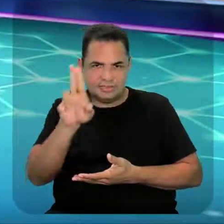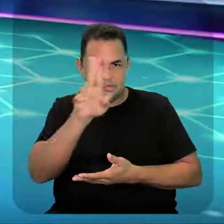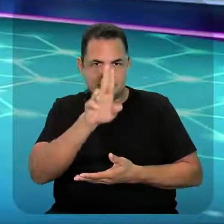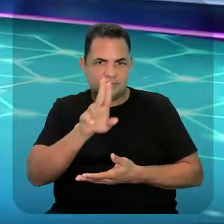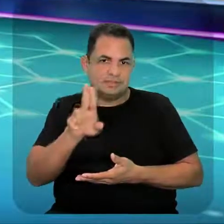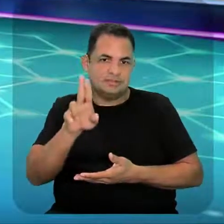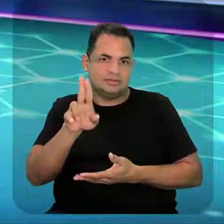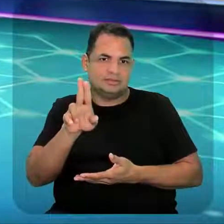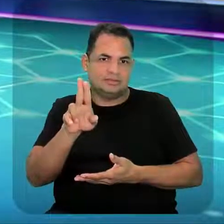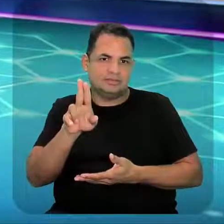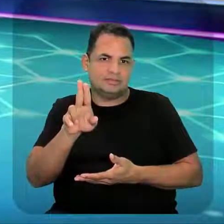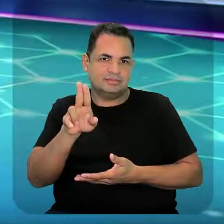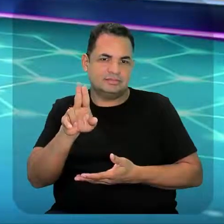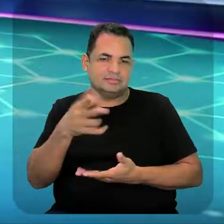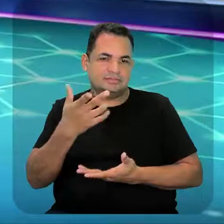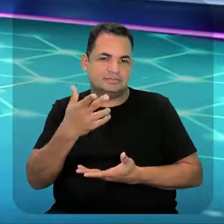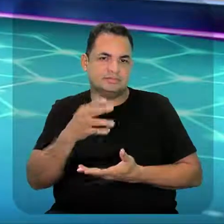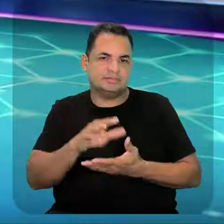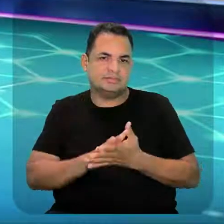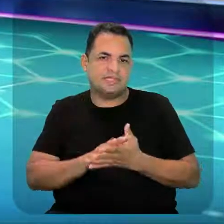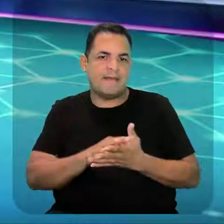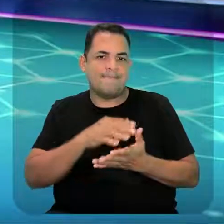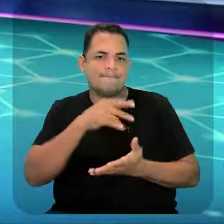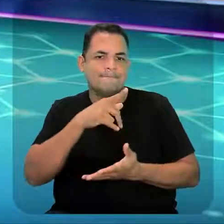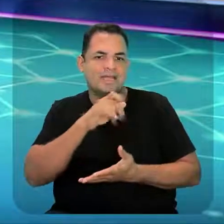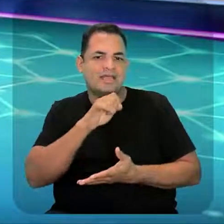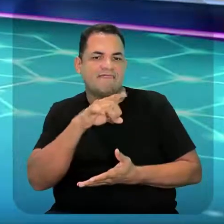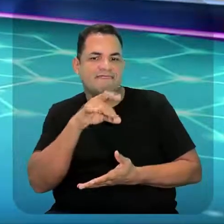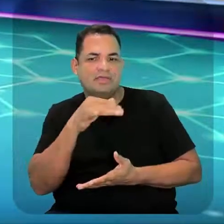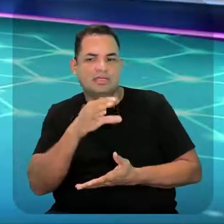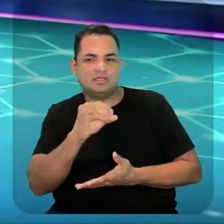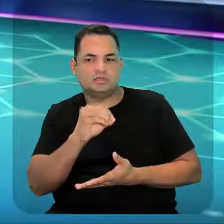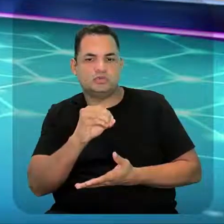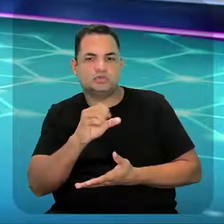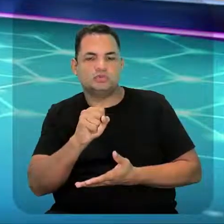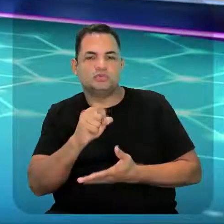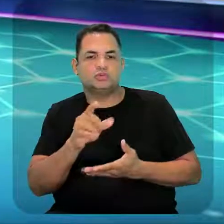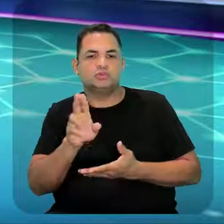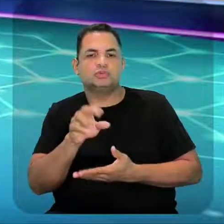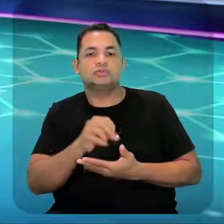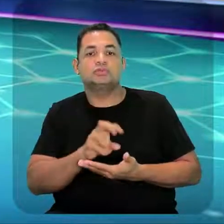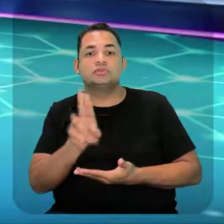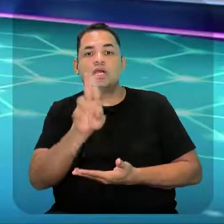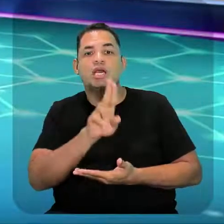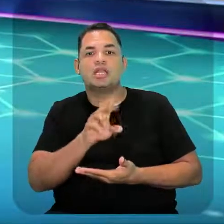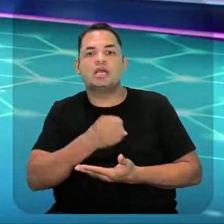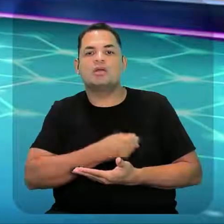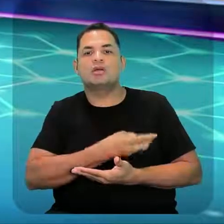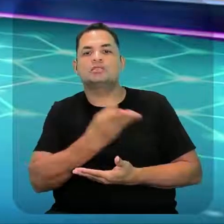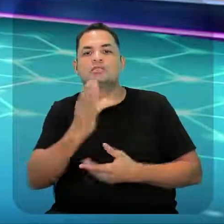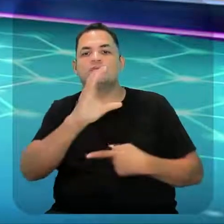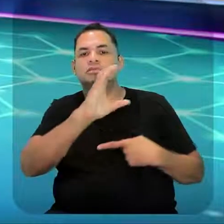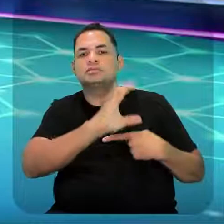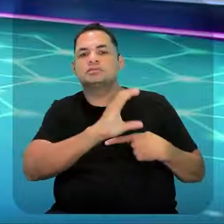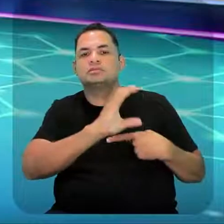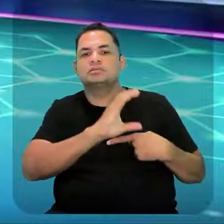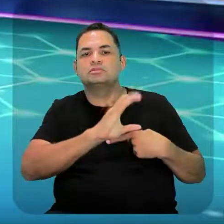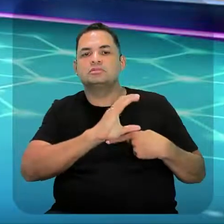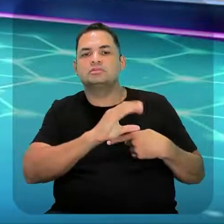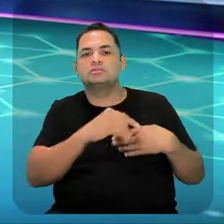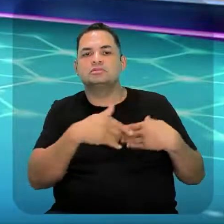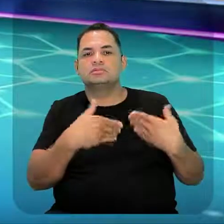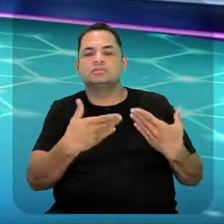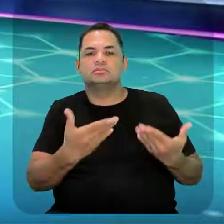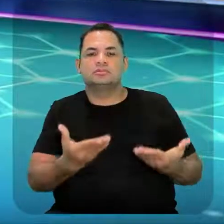e pelo menos aprendam os prefixos das quantidades de carbono. Porque por tipo de ligação, como é menor,